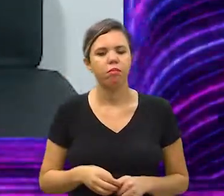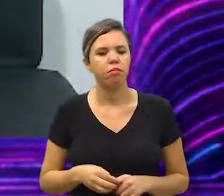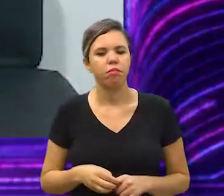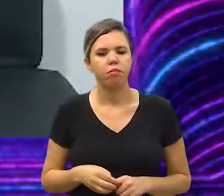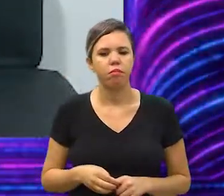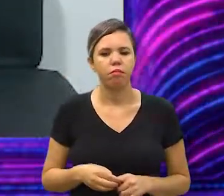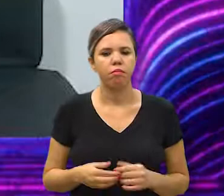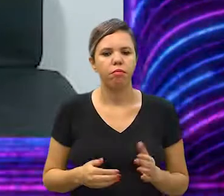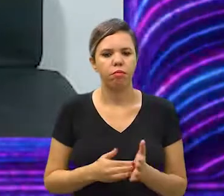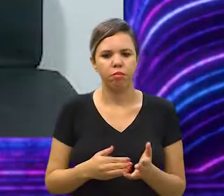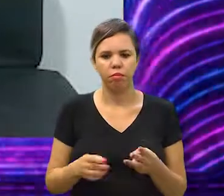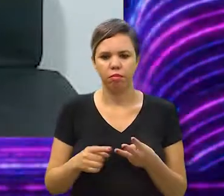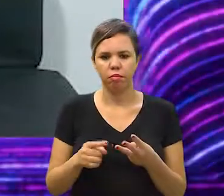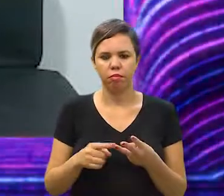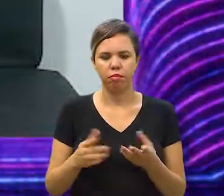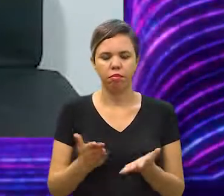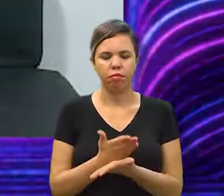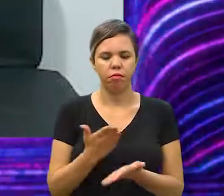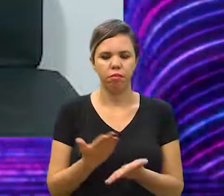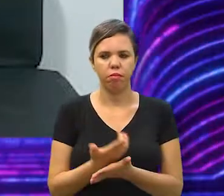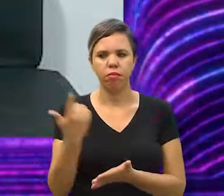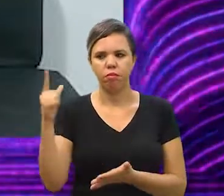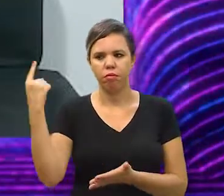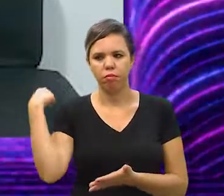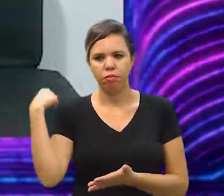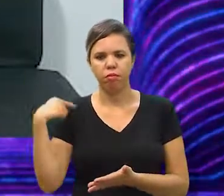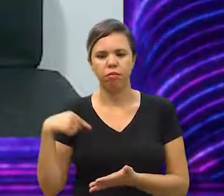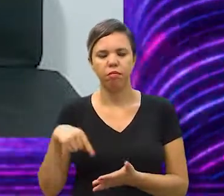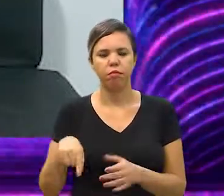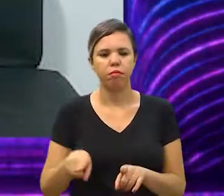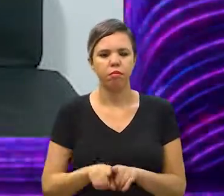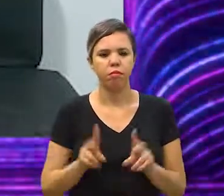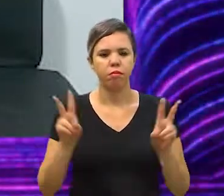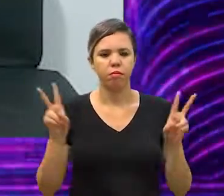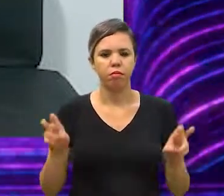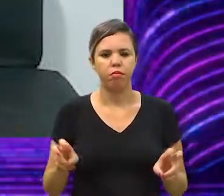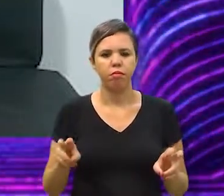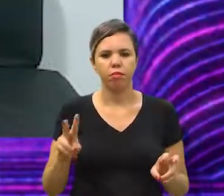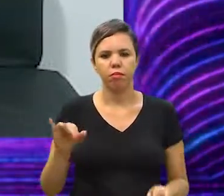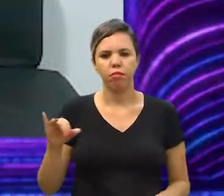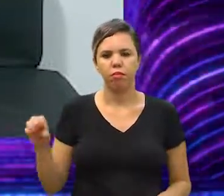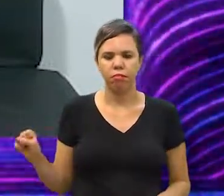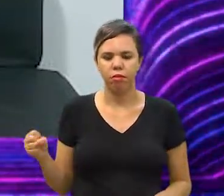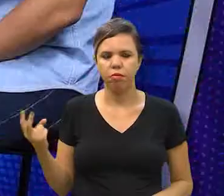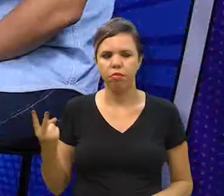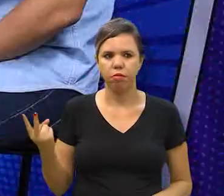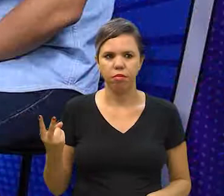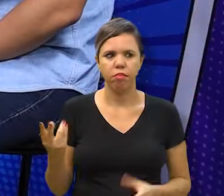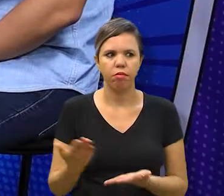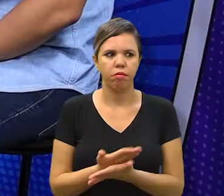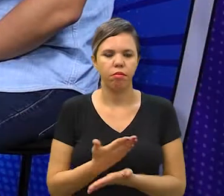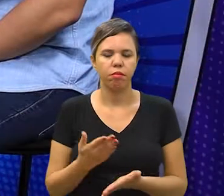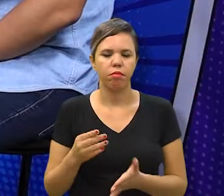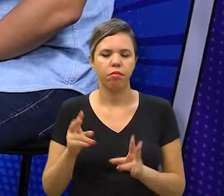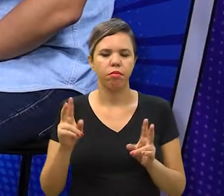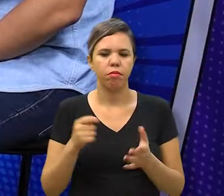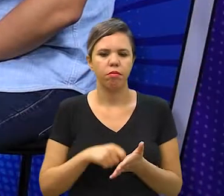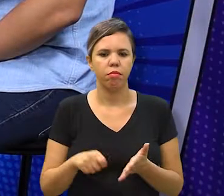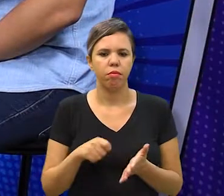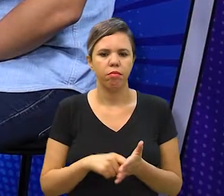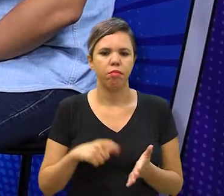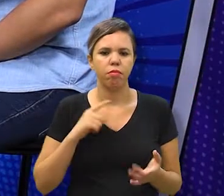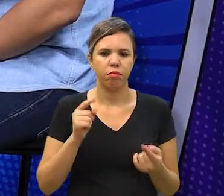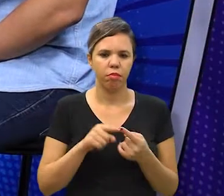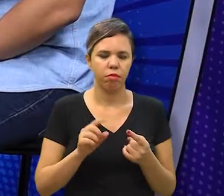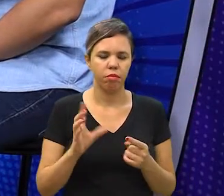Então, esse último volume, assim como os outros, eu trago tema, eu e o Vinícius, né, trouxemos temas que tem